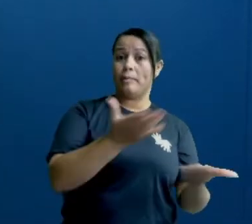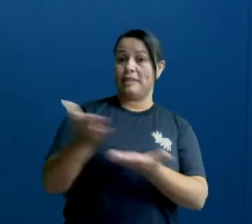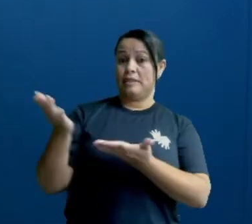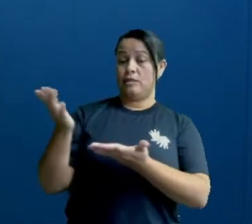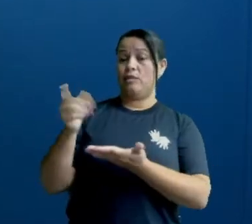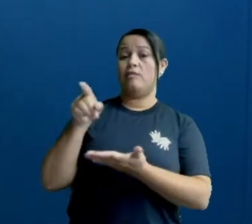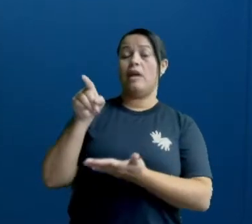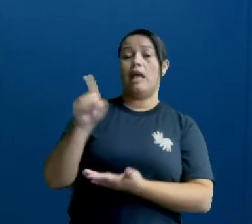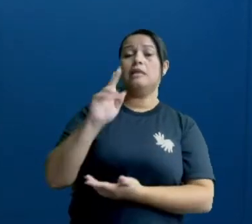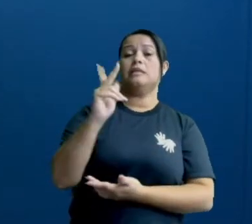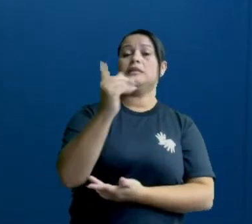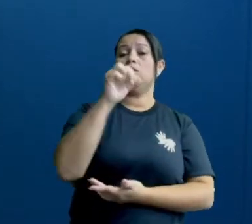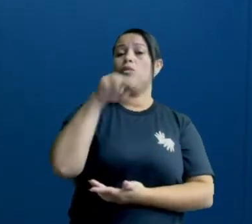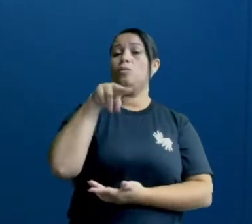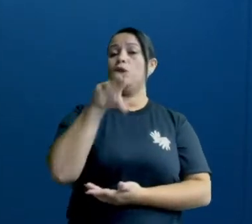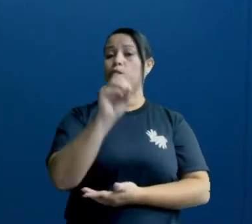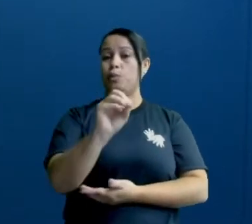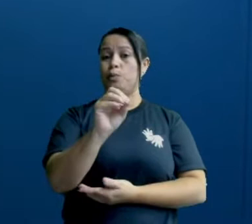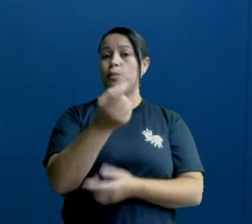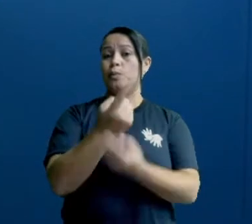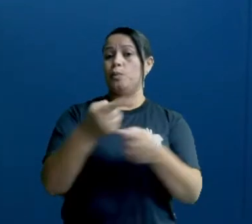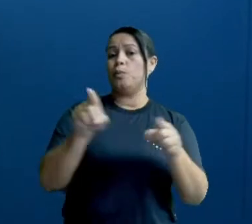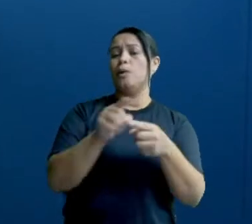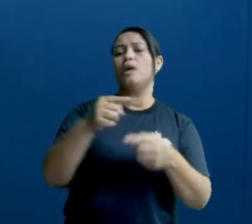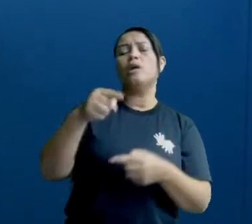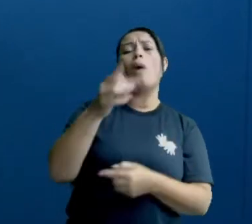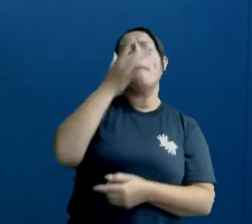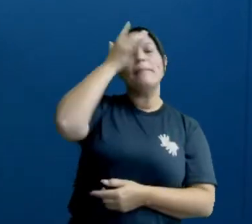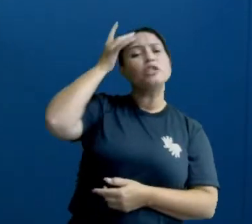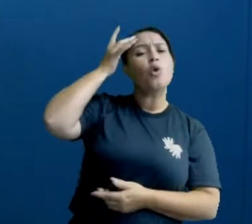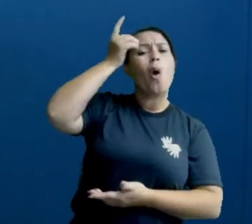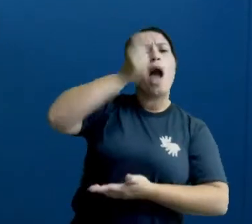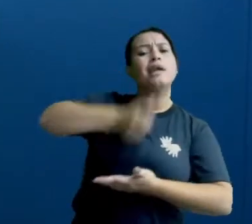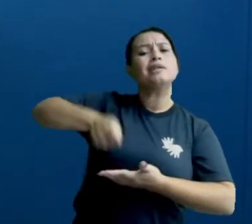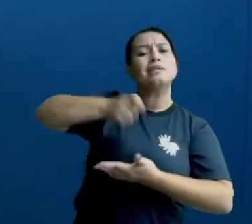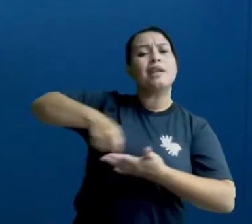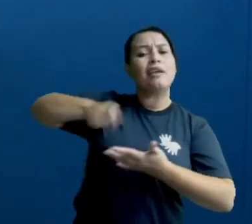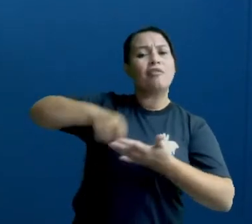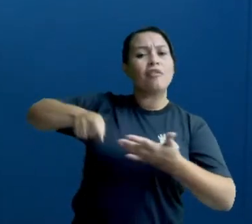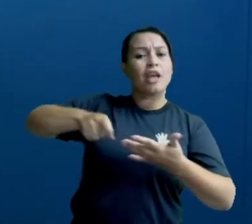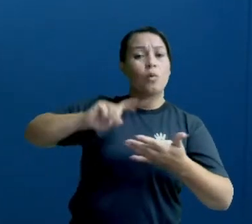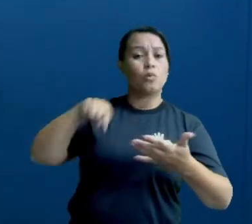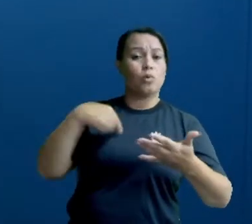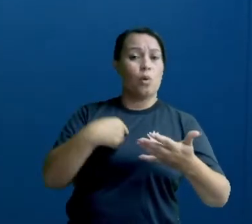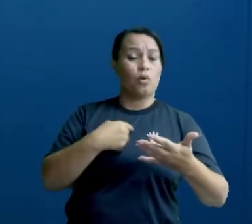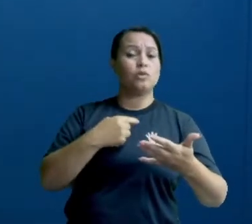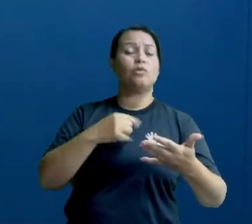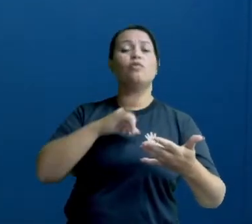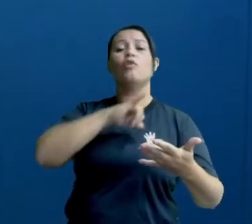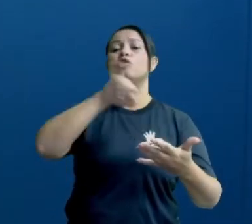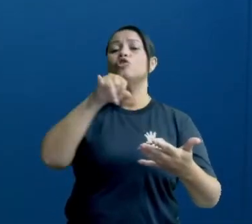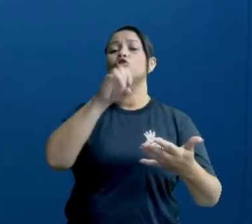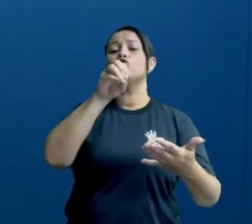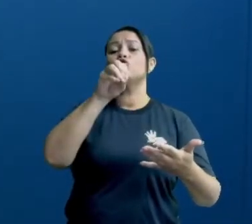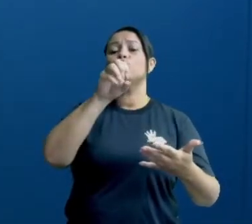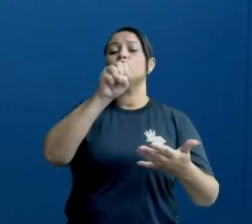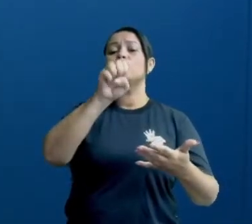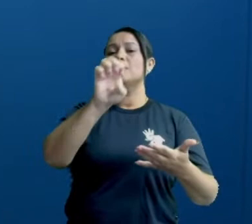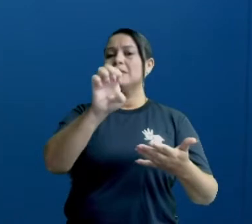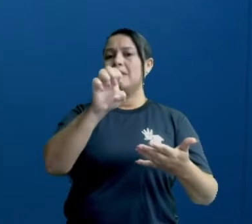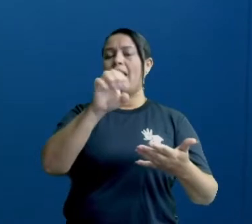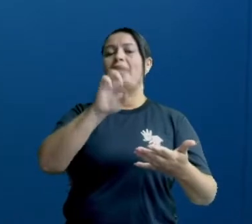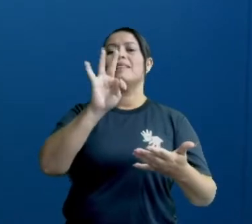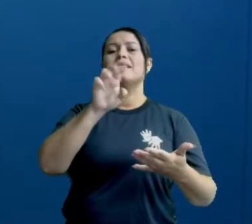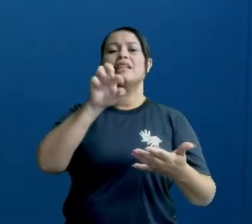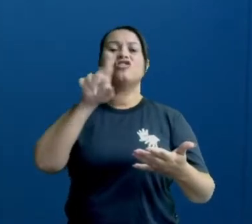Esse aqui é o nosso hino. Quem escreveu o nosso hino foi José Teixeira